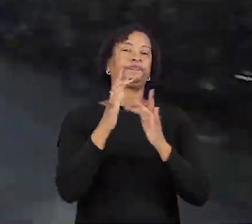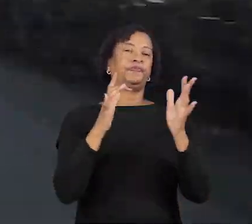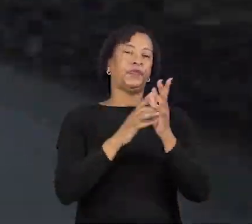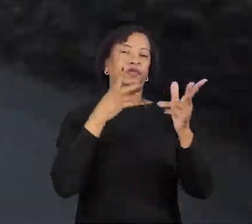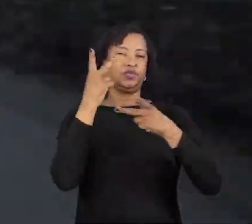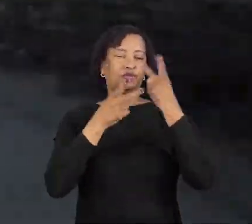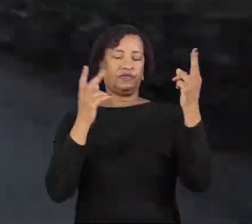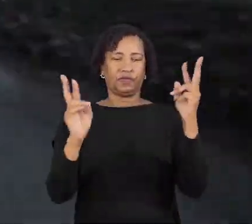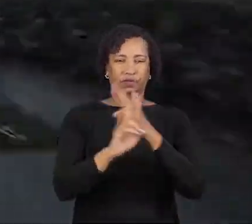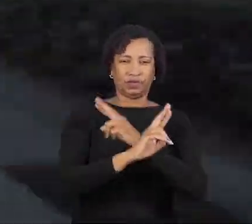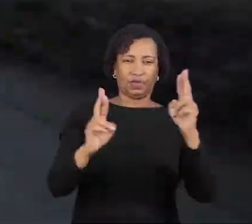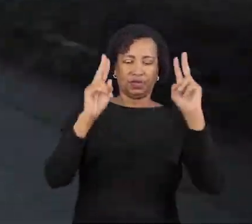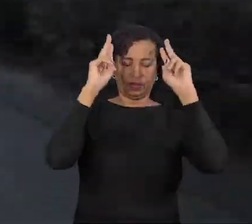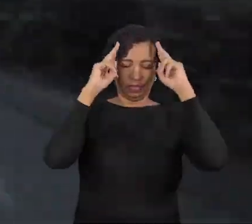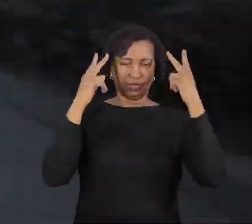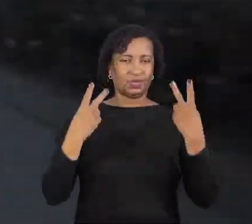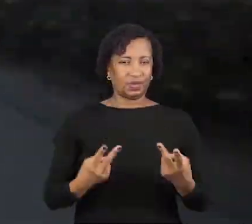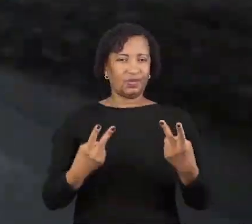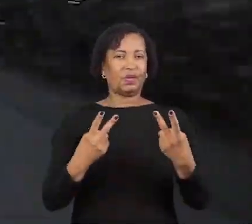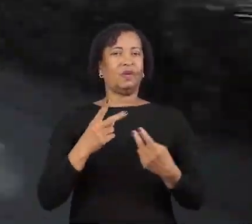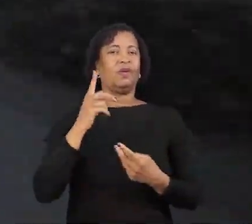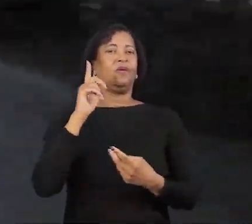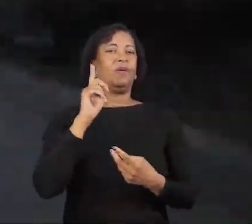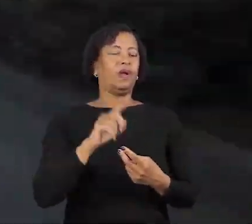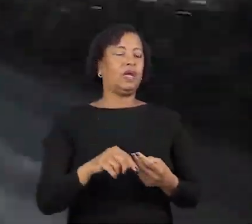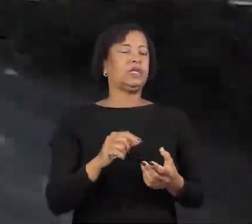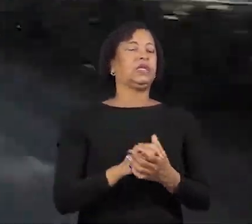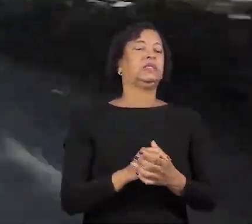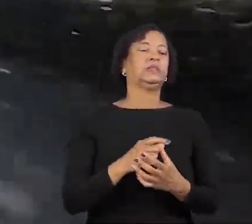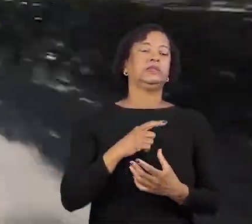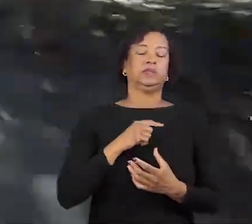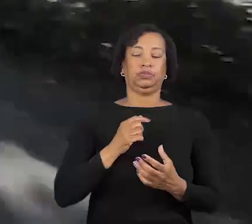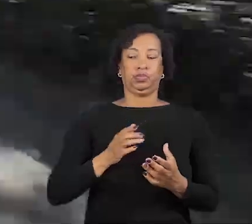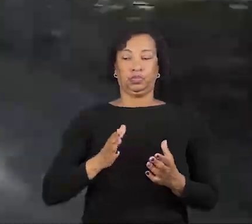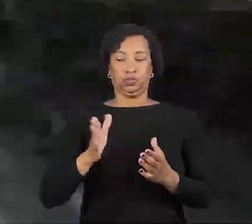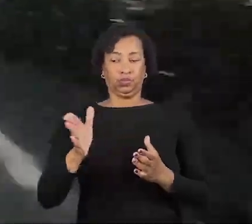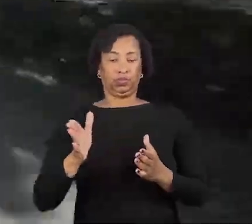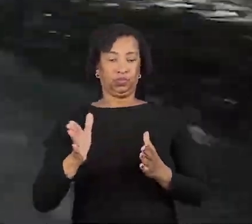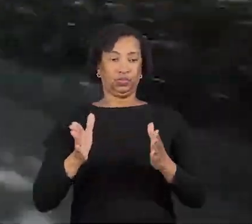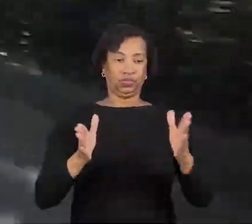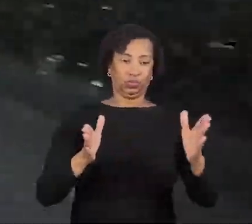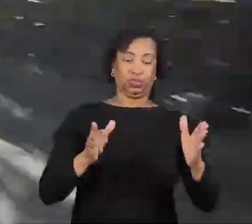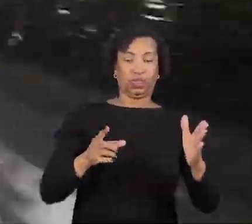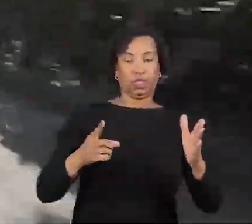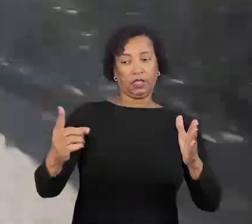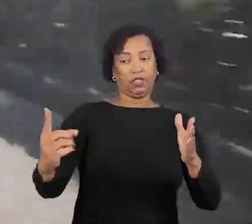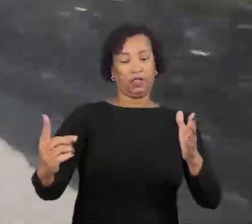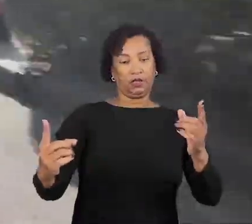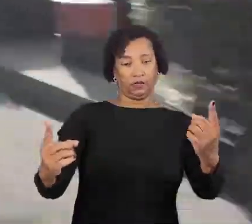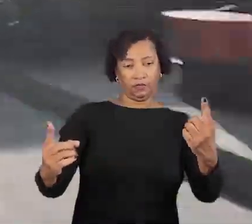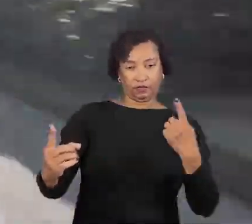estava dizendo que o relacionamento humano é uma rua de duas mãos. É você quem tem de tomar a